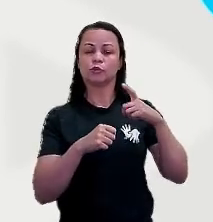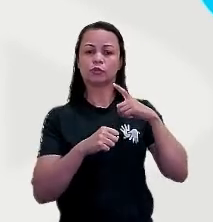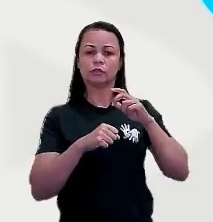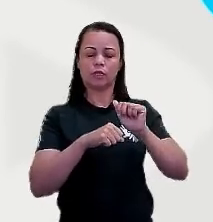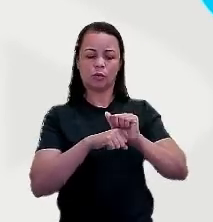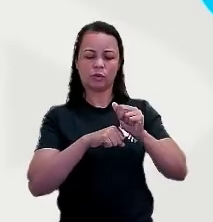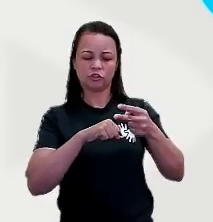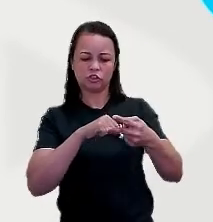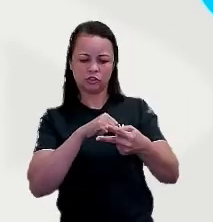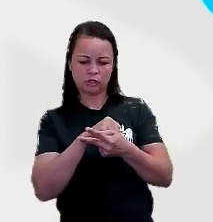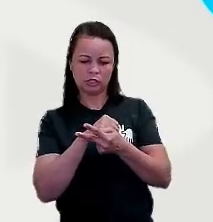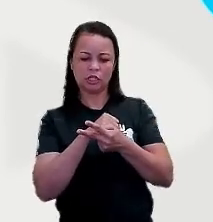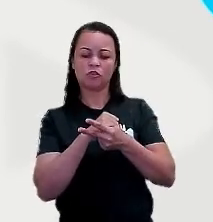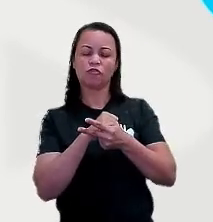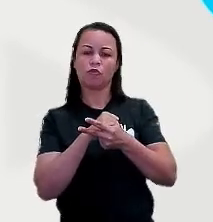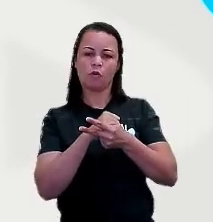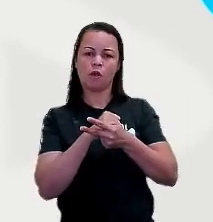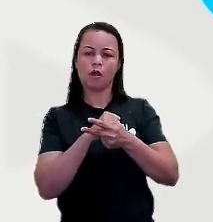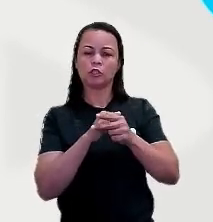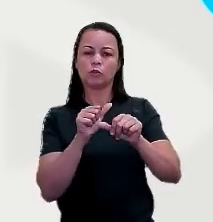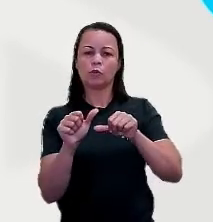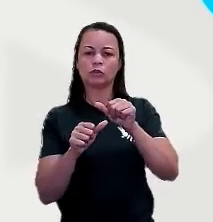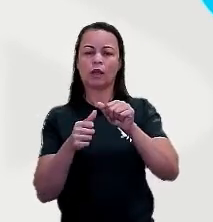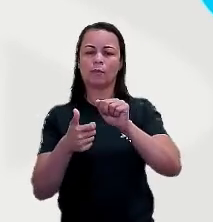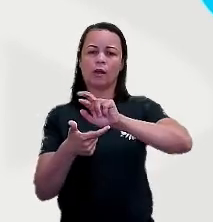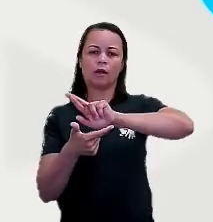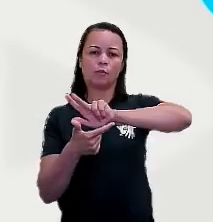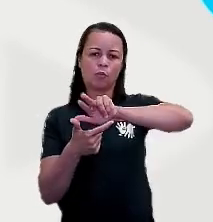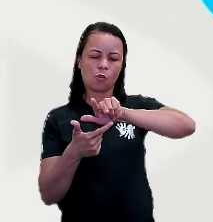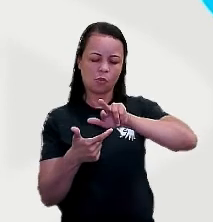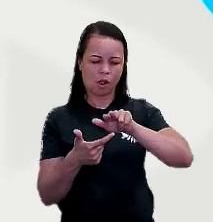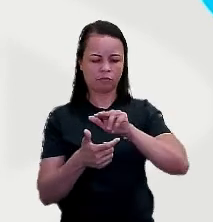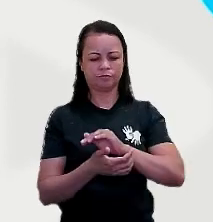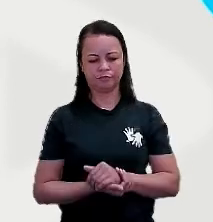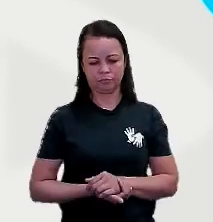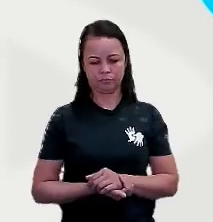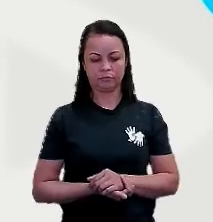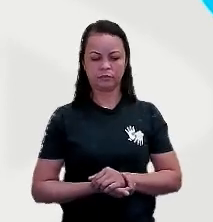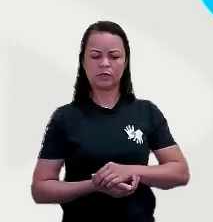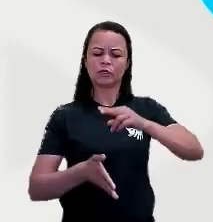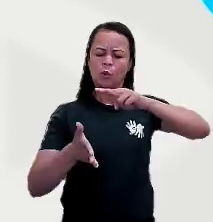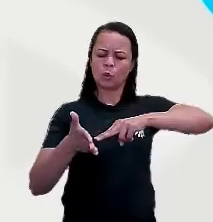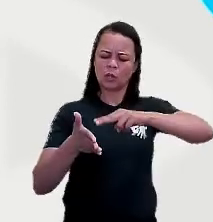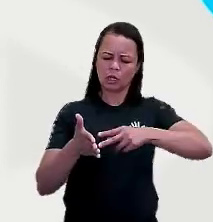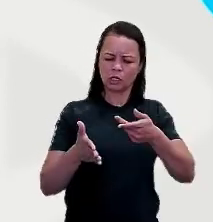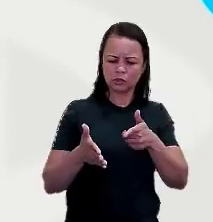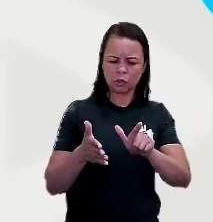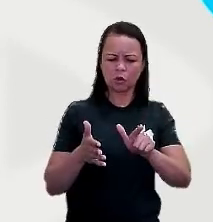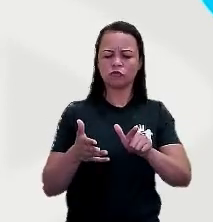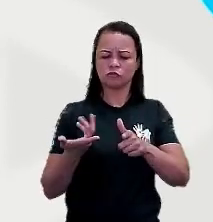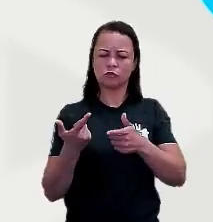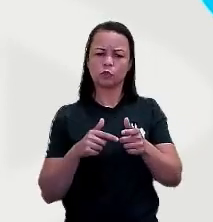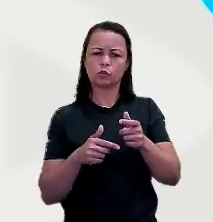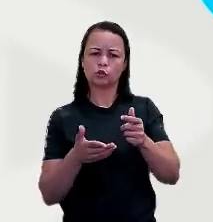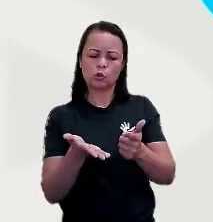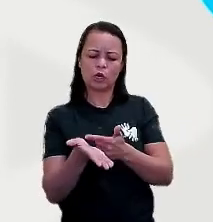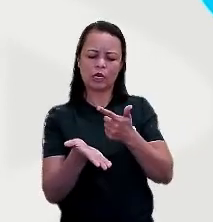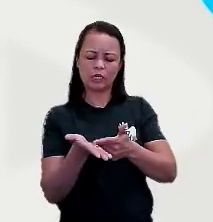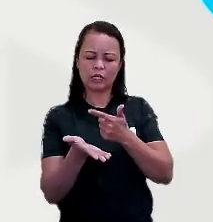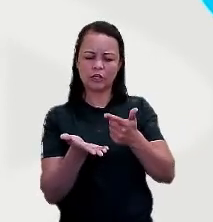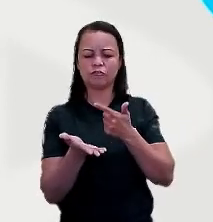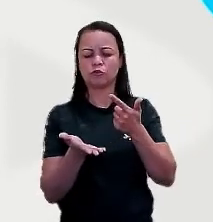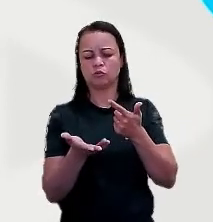plural. Então, ó, temos aqui: reli os grandes machados de Assis e José de Alencar. Então, são